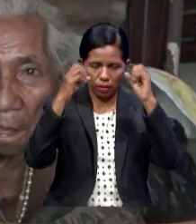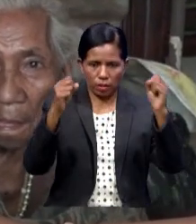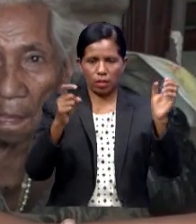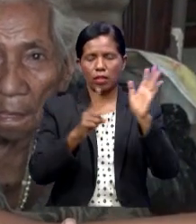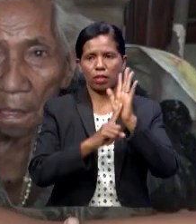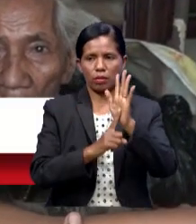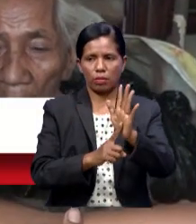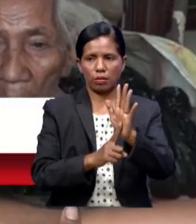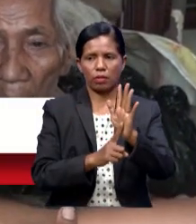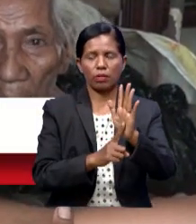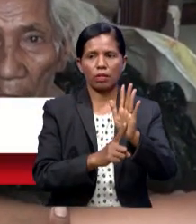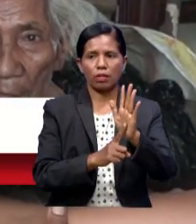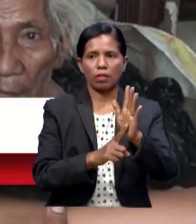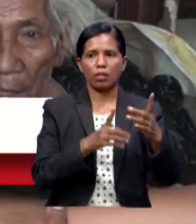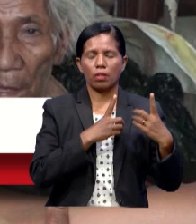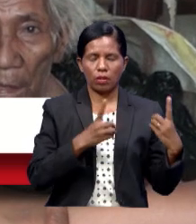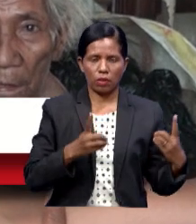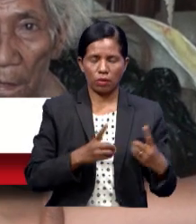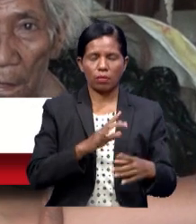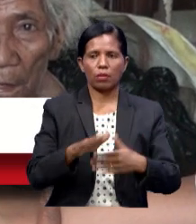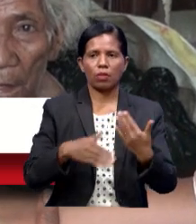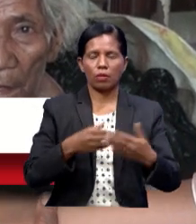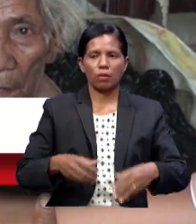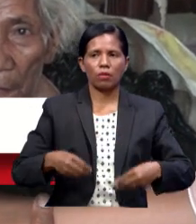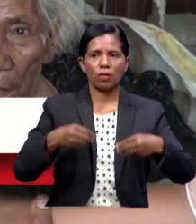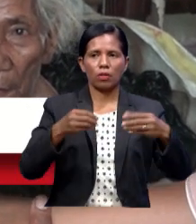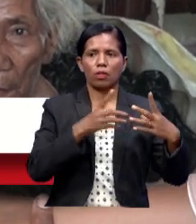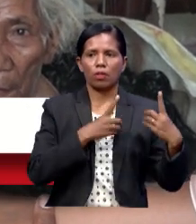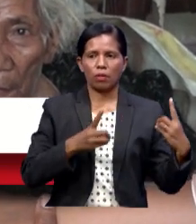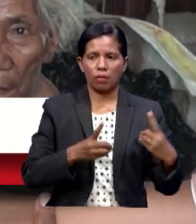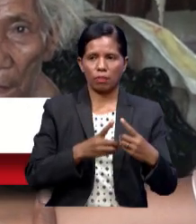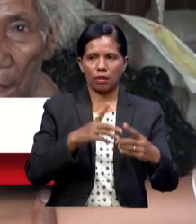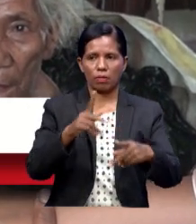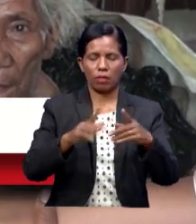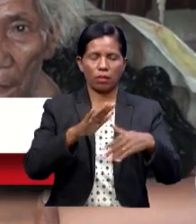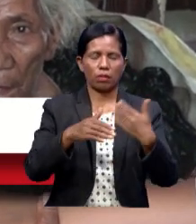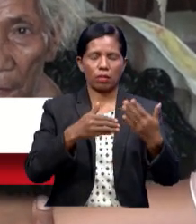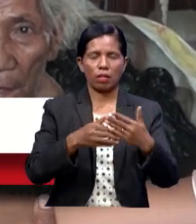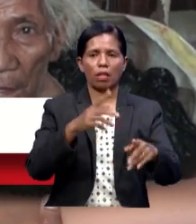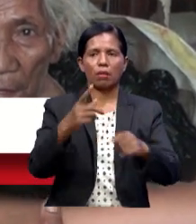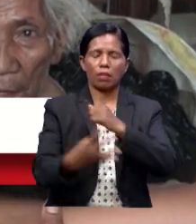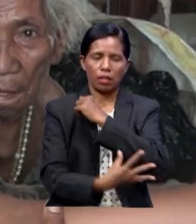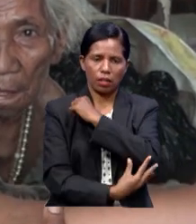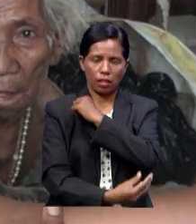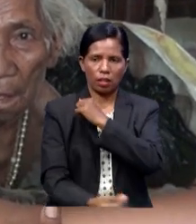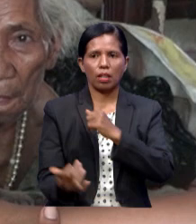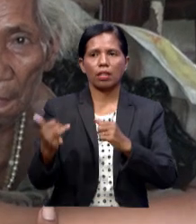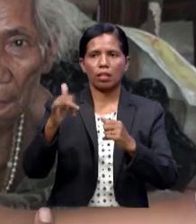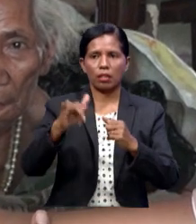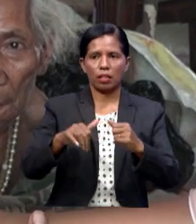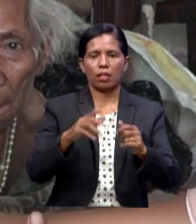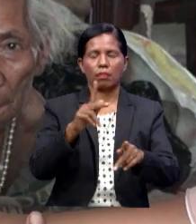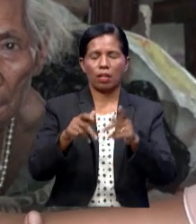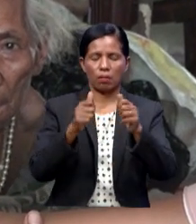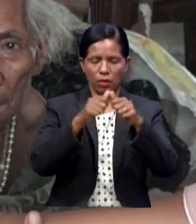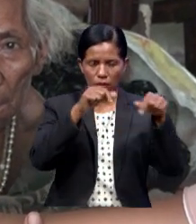nia doming toma, que expressa nia doming baita nia povo lili ba povo que bit like sira, ba deficiente